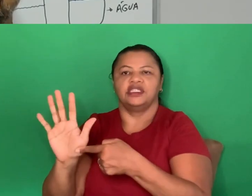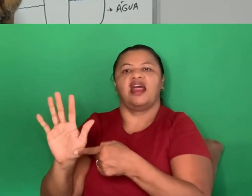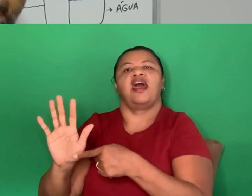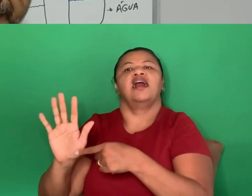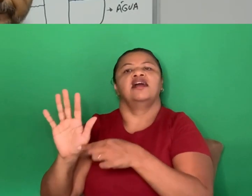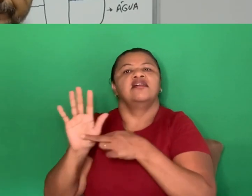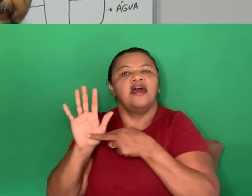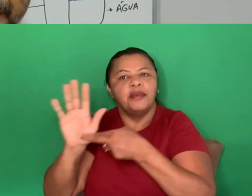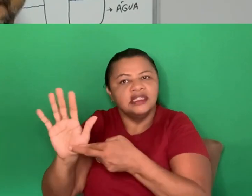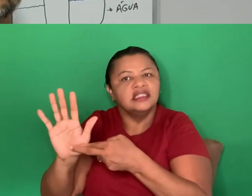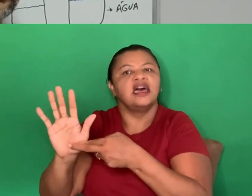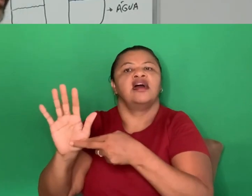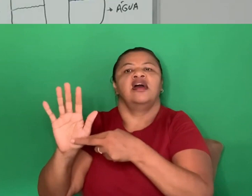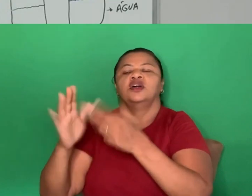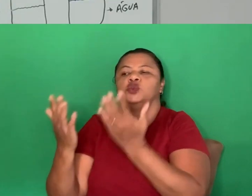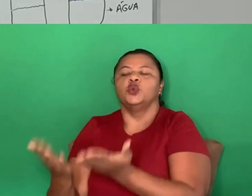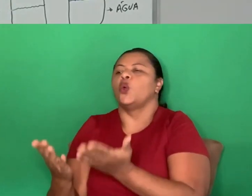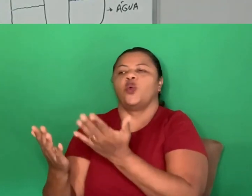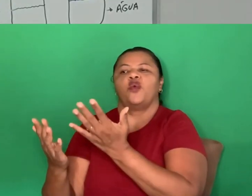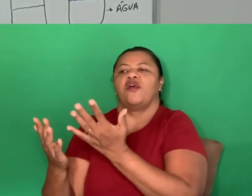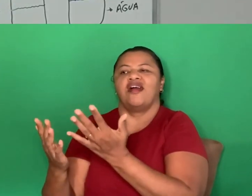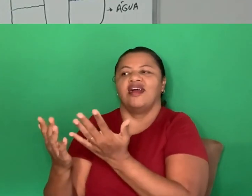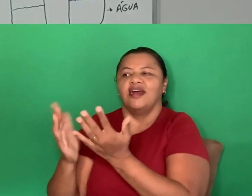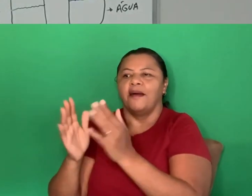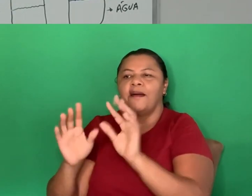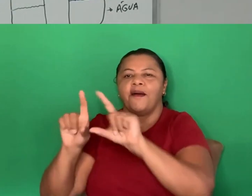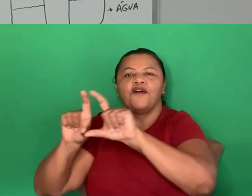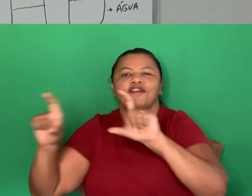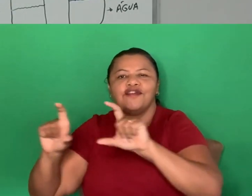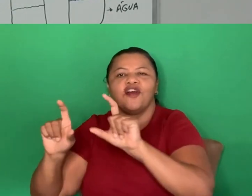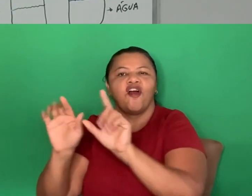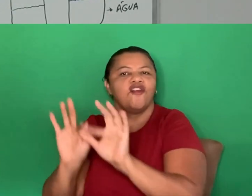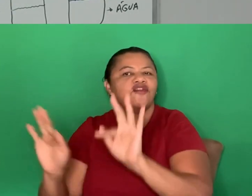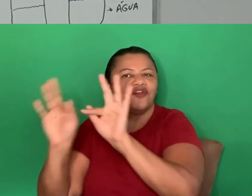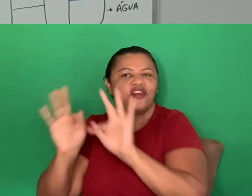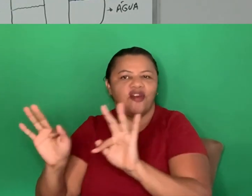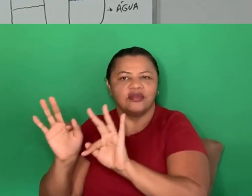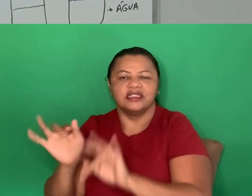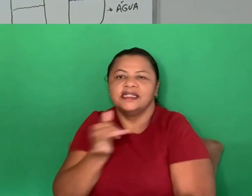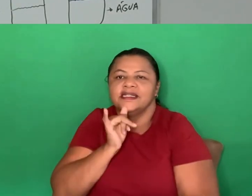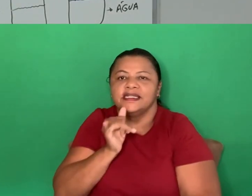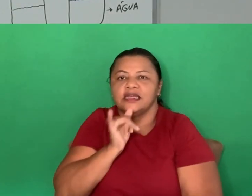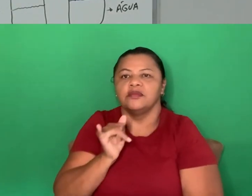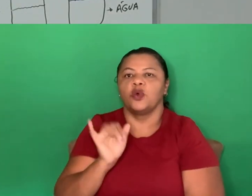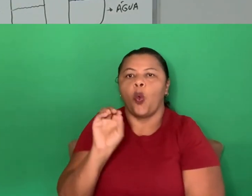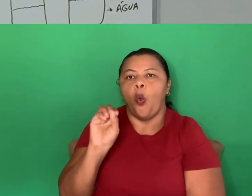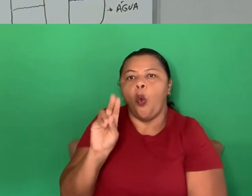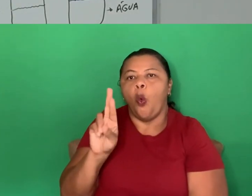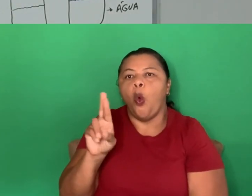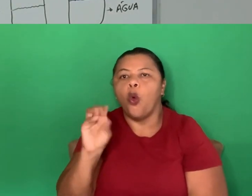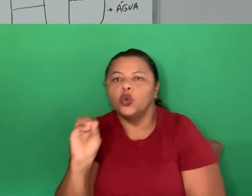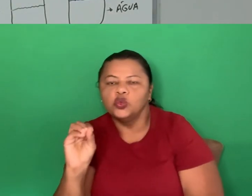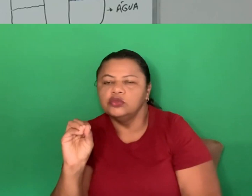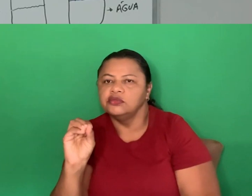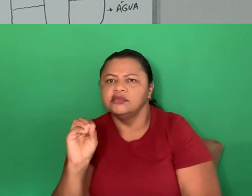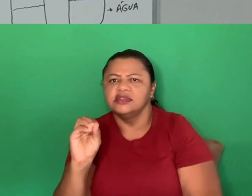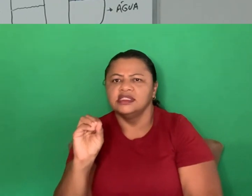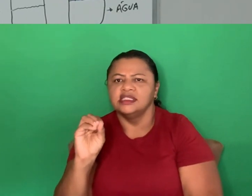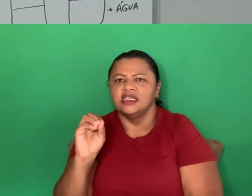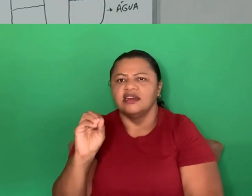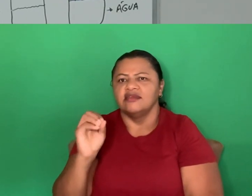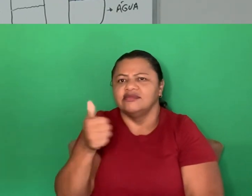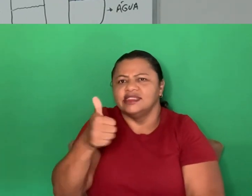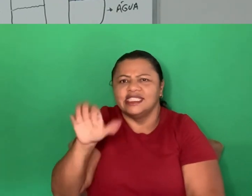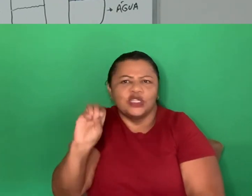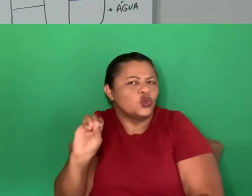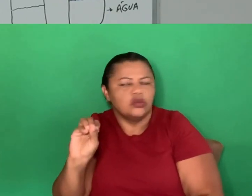pura. Tudo bem? Muito bem. Vamos para outra parte aqui. Vamos diferenciar substâncias de misturas. Por